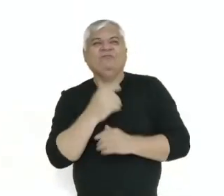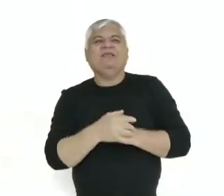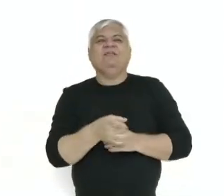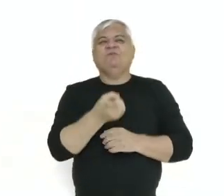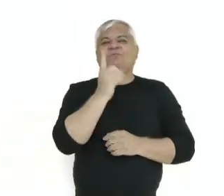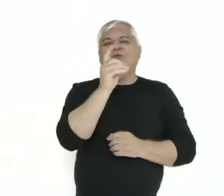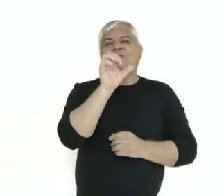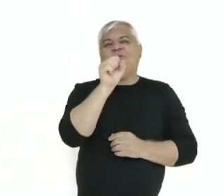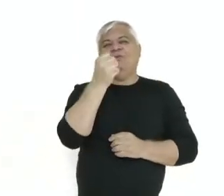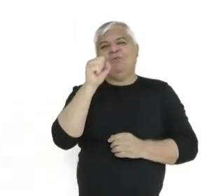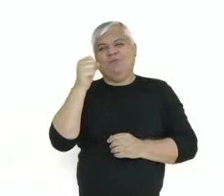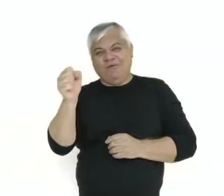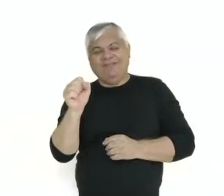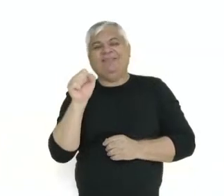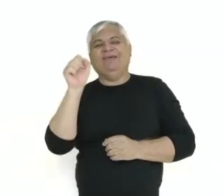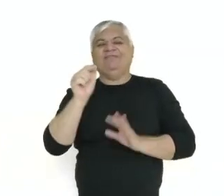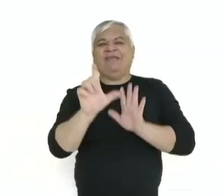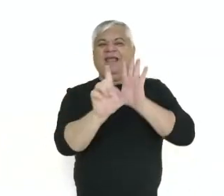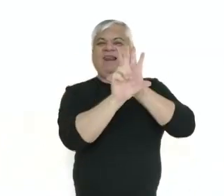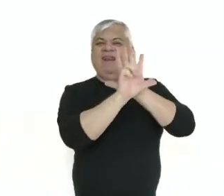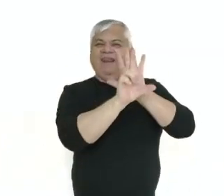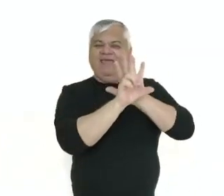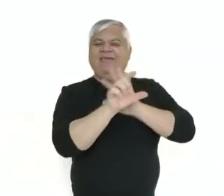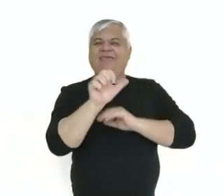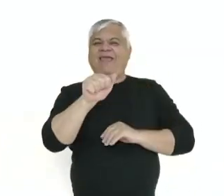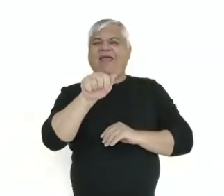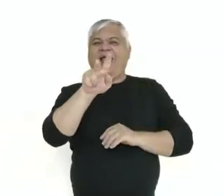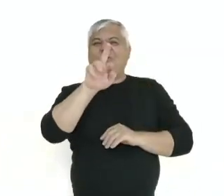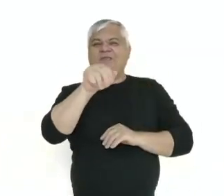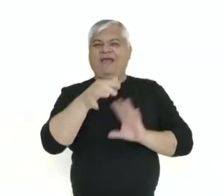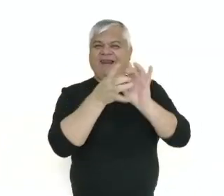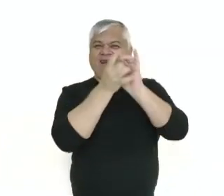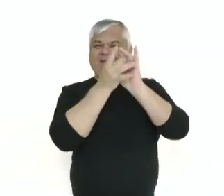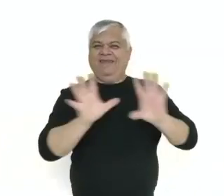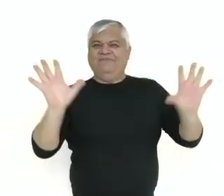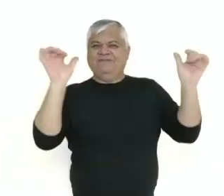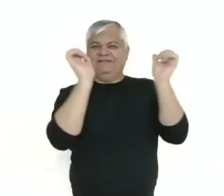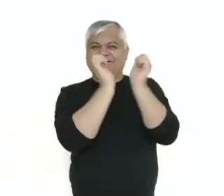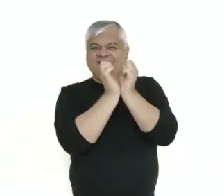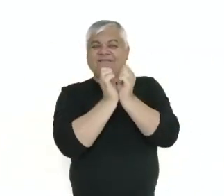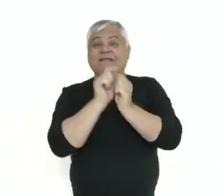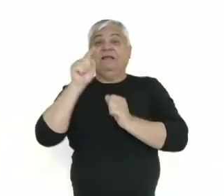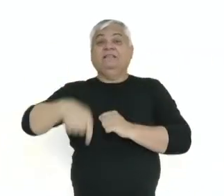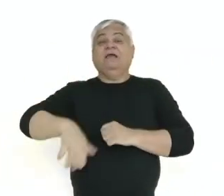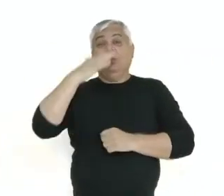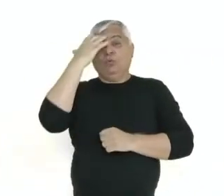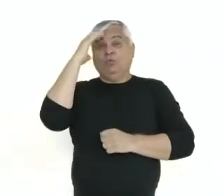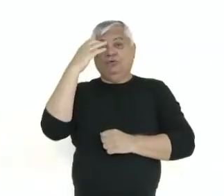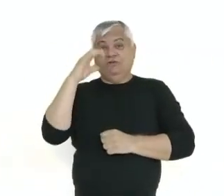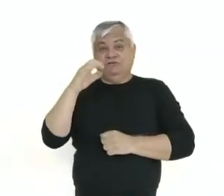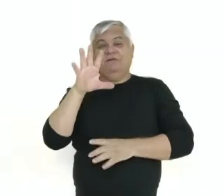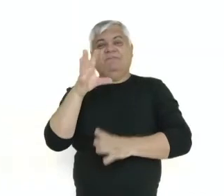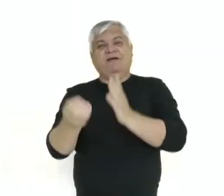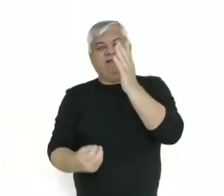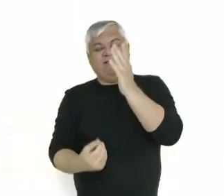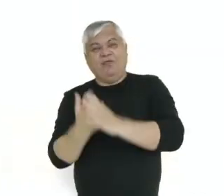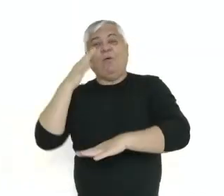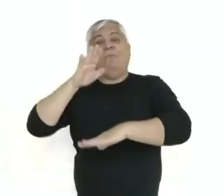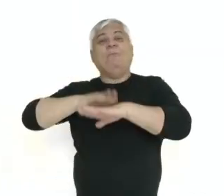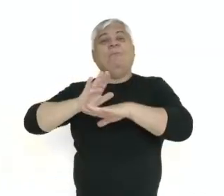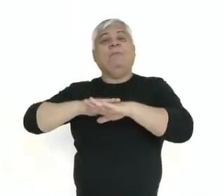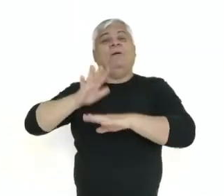6/6/1888, um pouco depois da Lei Áurea, né, localizado em Curitiba. Ele foi criado por